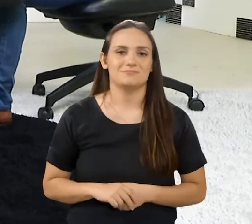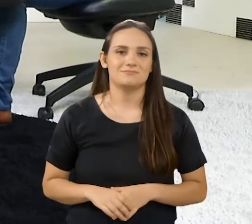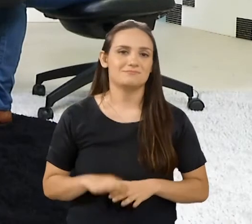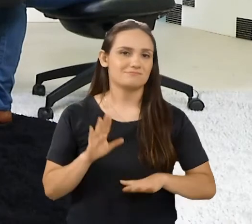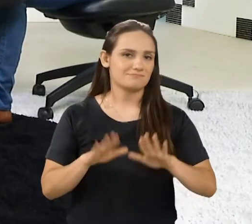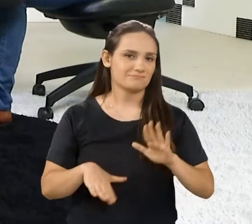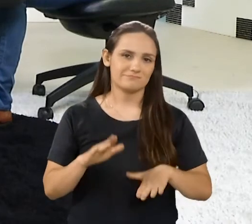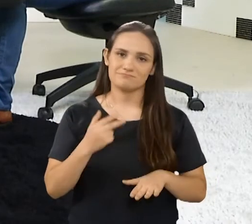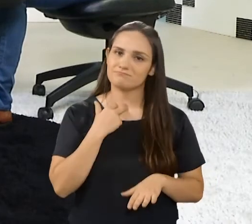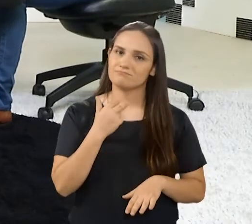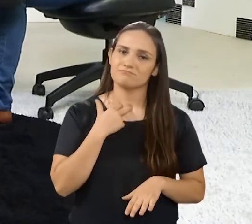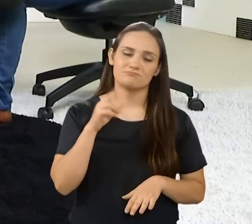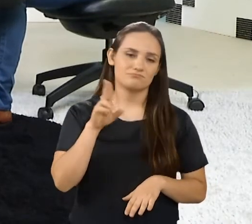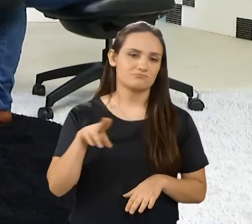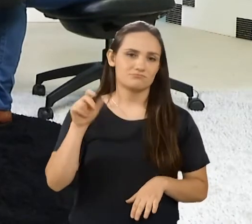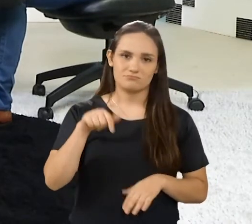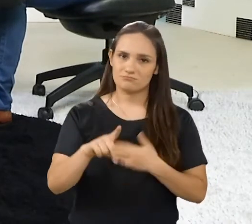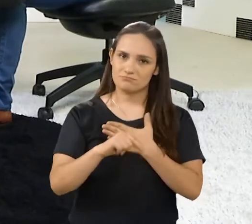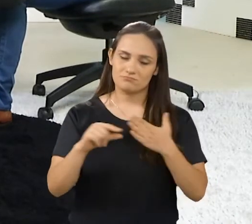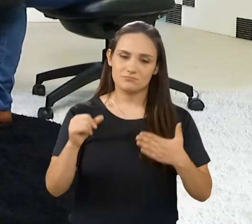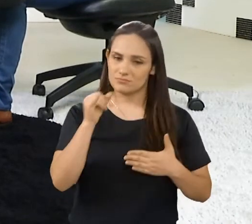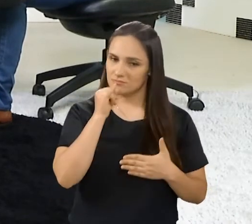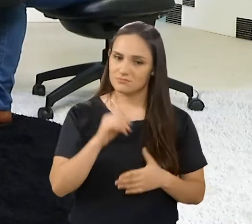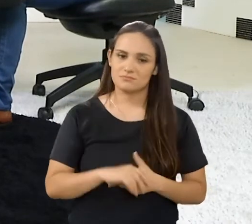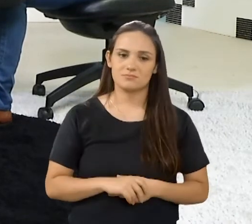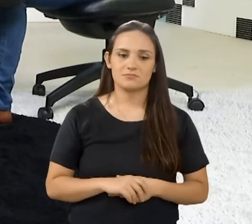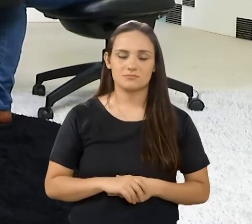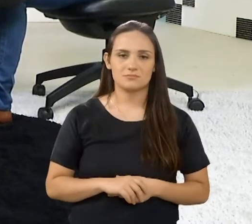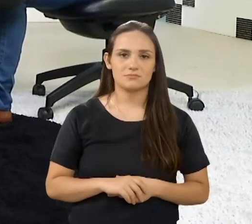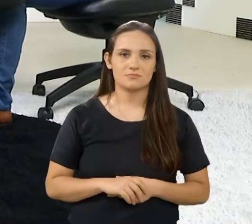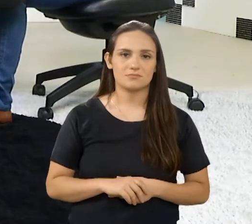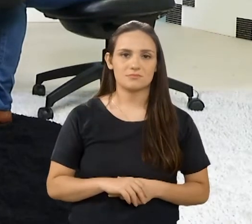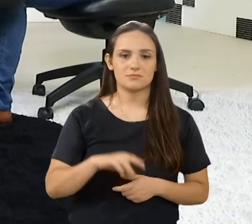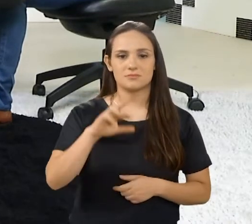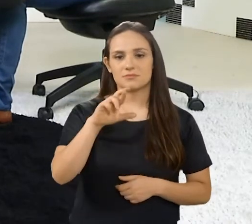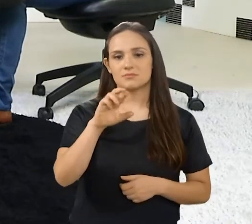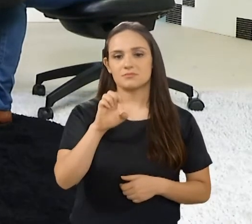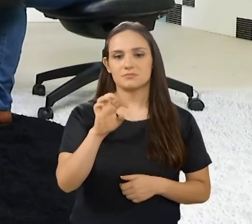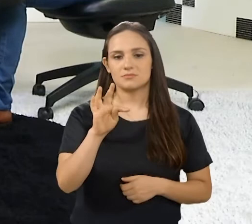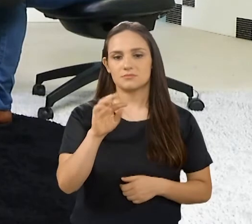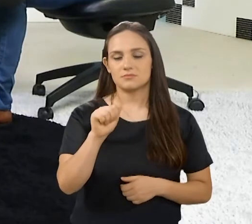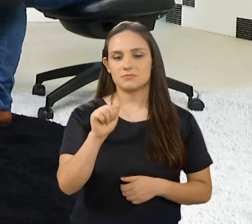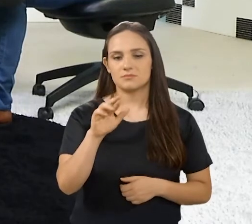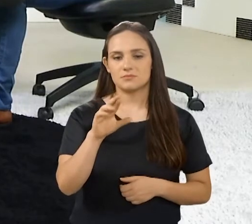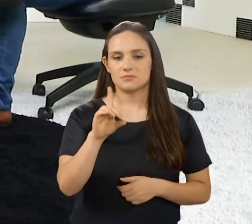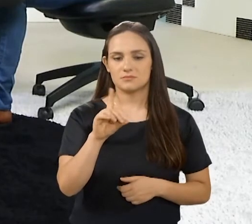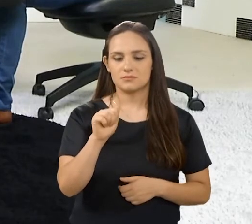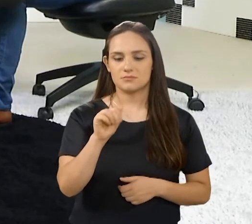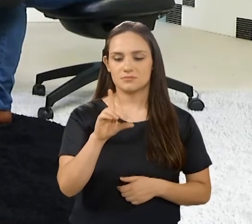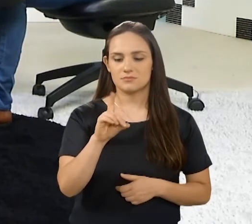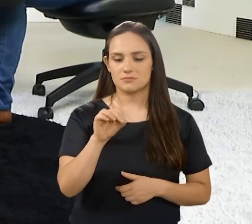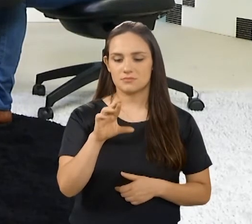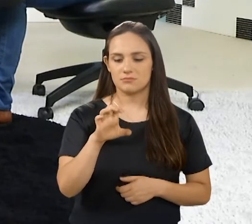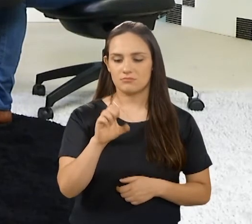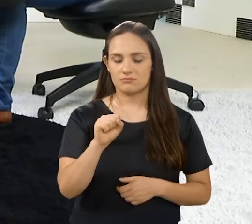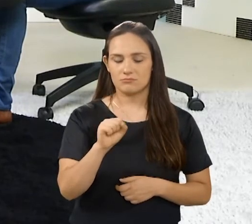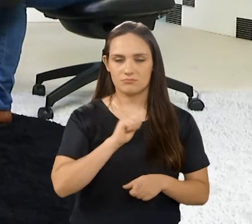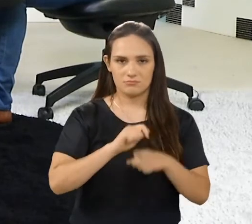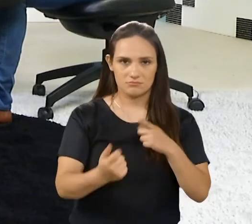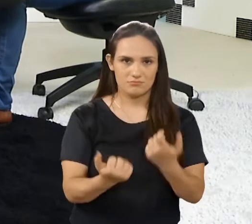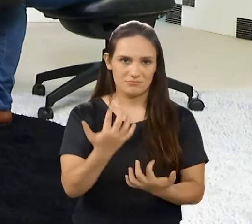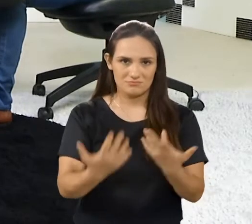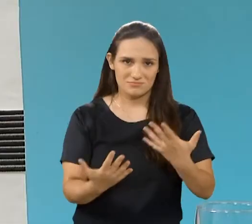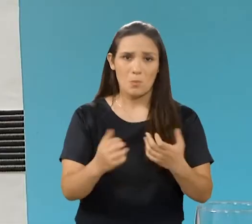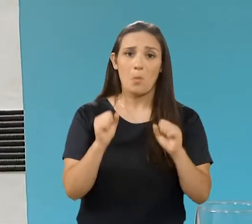aplicadas no Pantanal. Retardadores de incêndio, por exemplo, em muitas situações que você poderia entrar no Pantanal, você não poderia. Então, você tem que